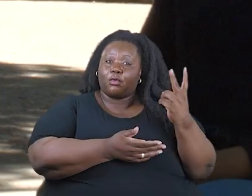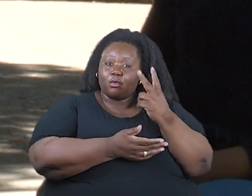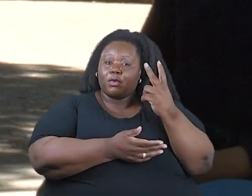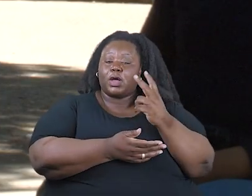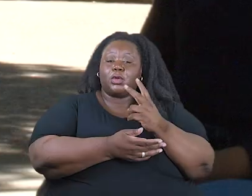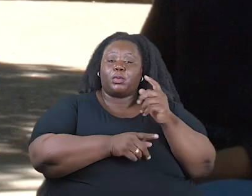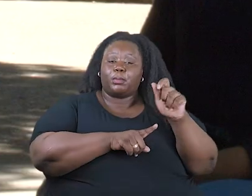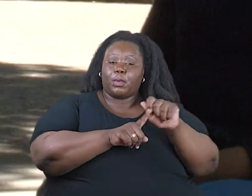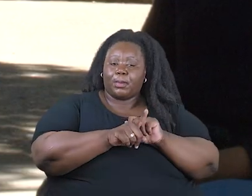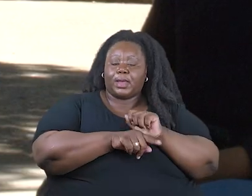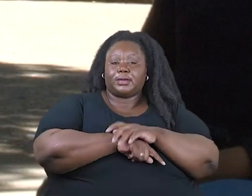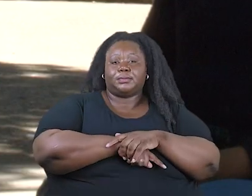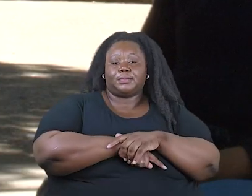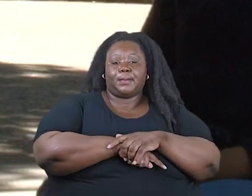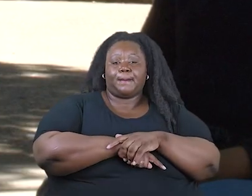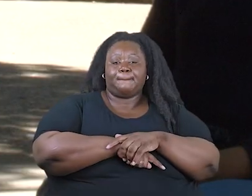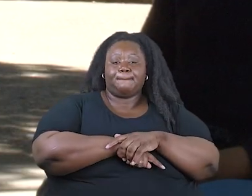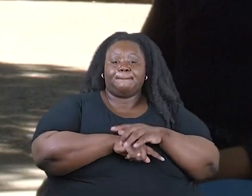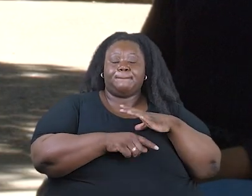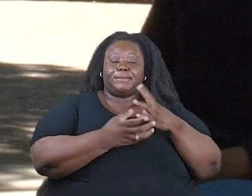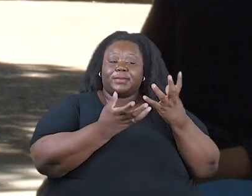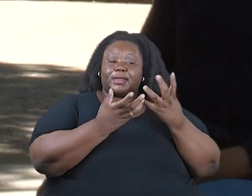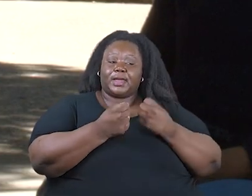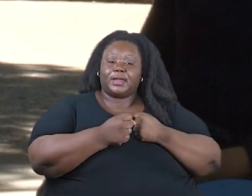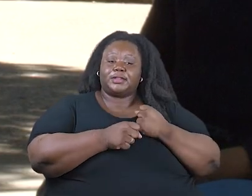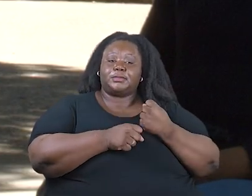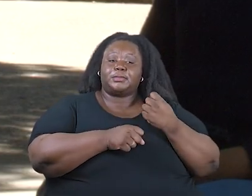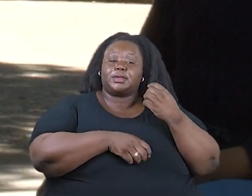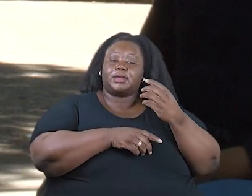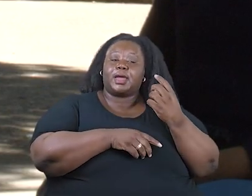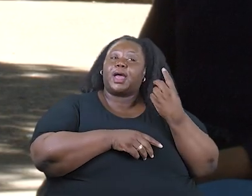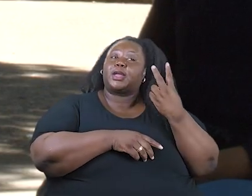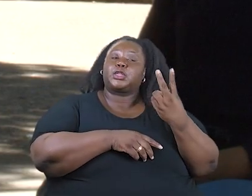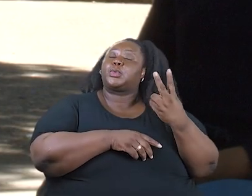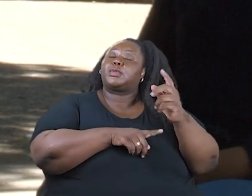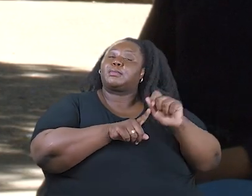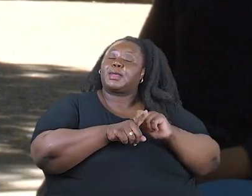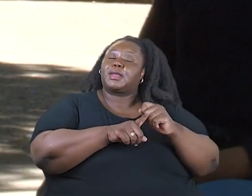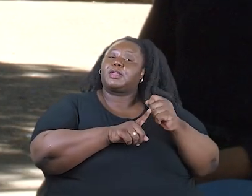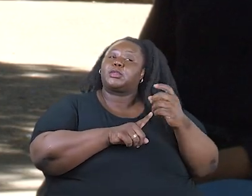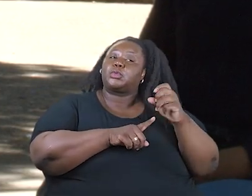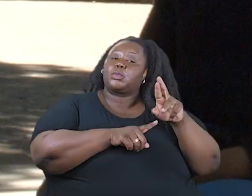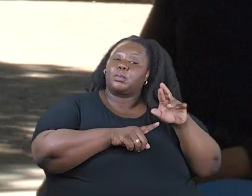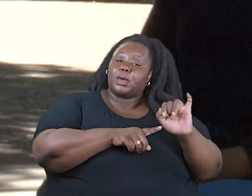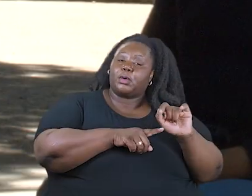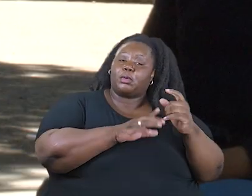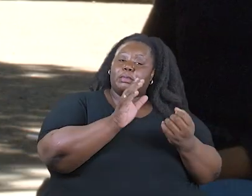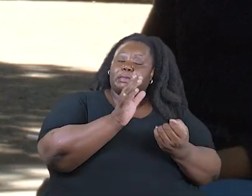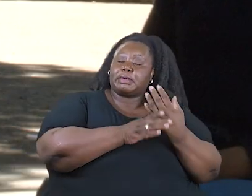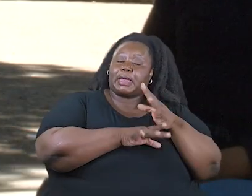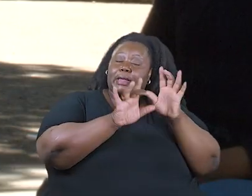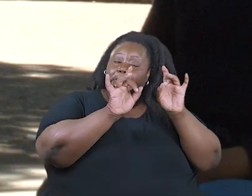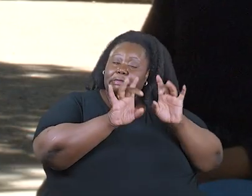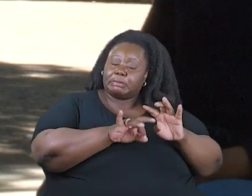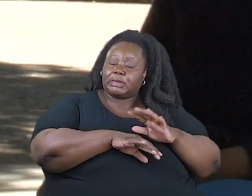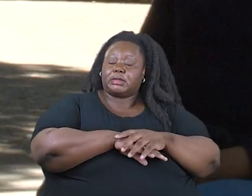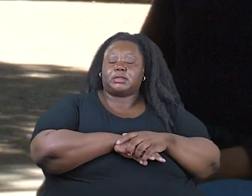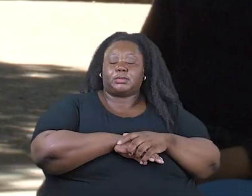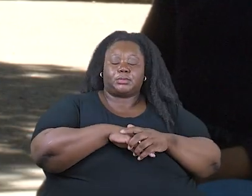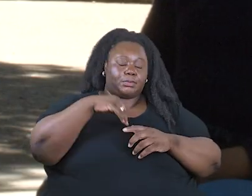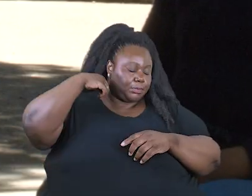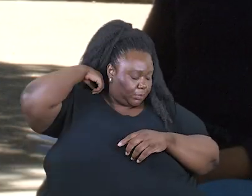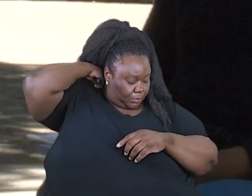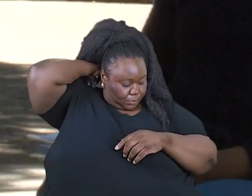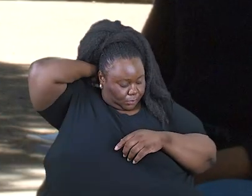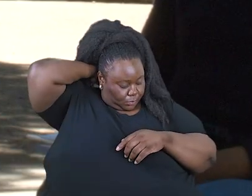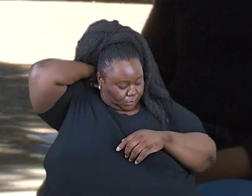mensal e recebem, acho que a cada 2 meses, uma obra criada especificamente para